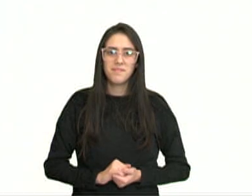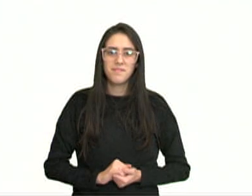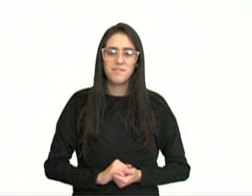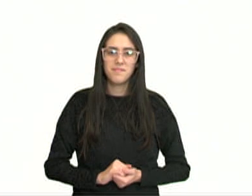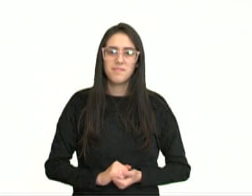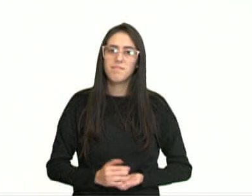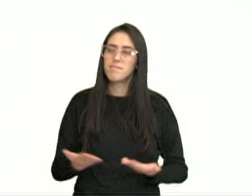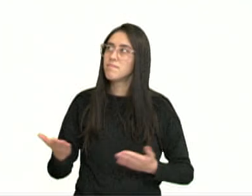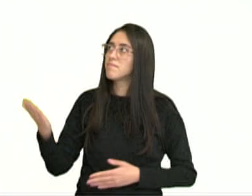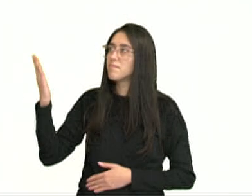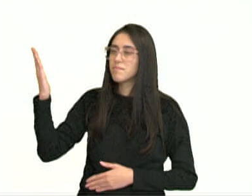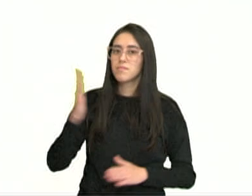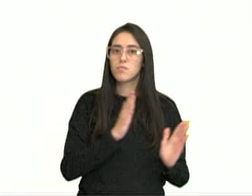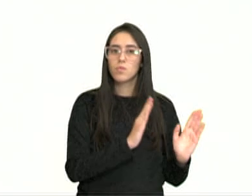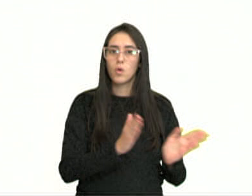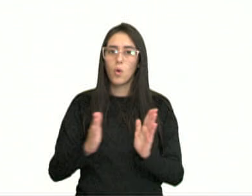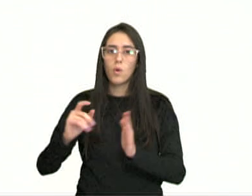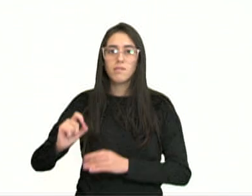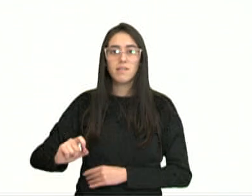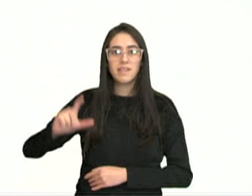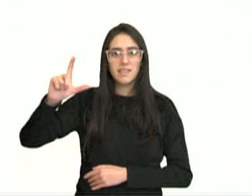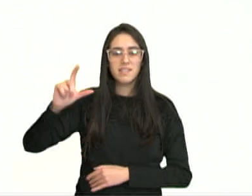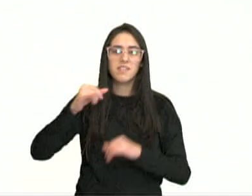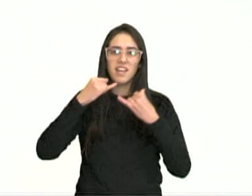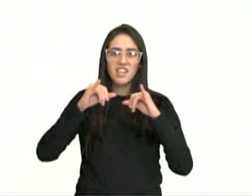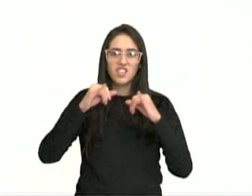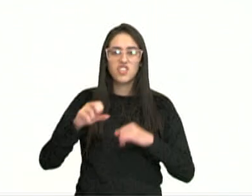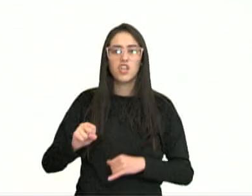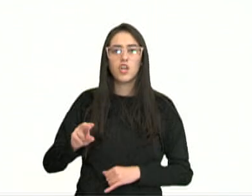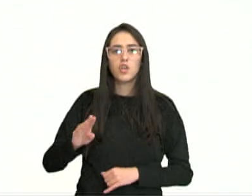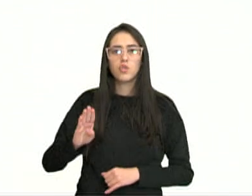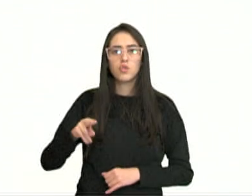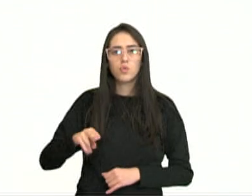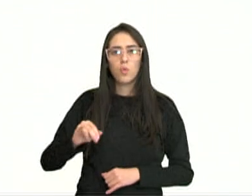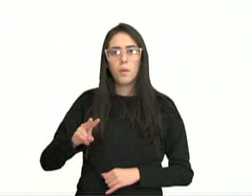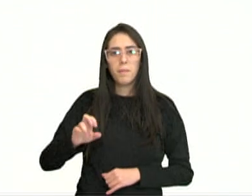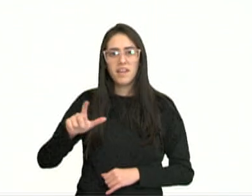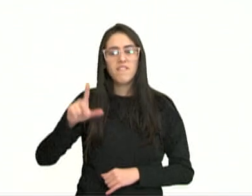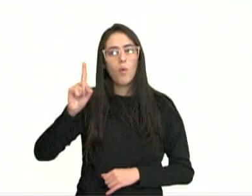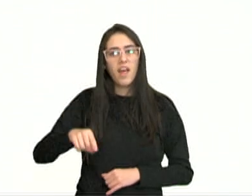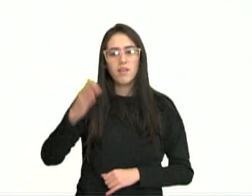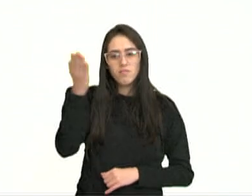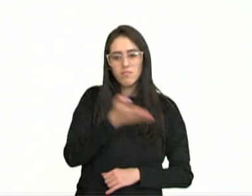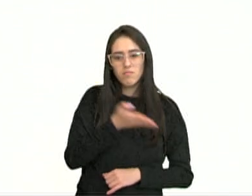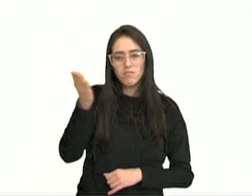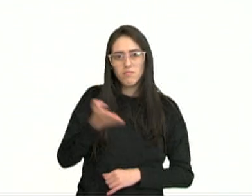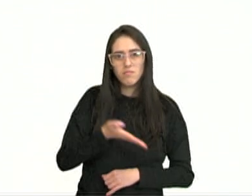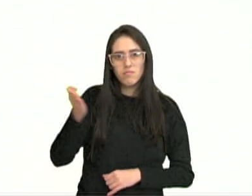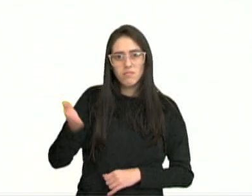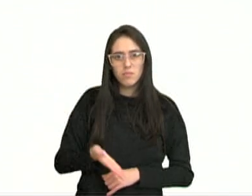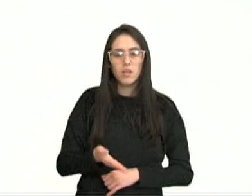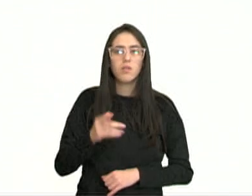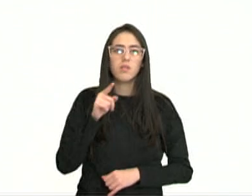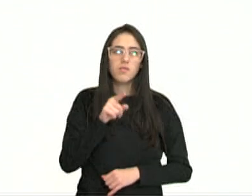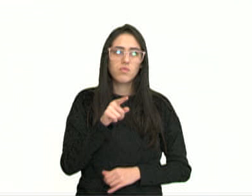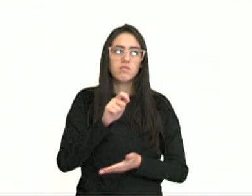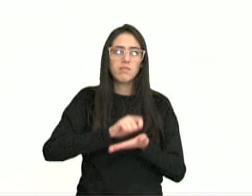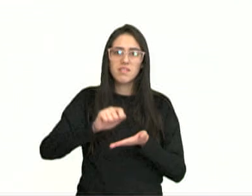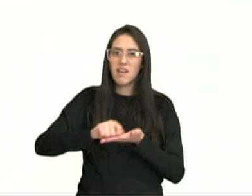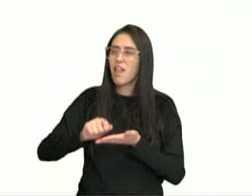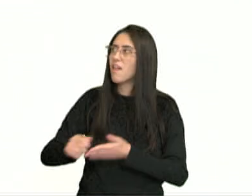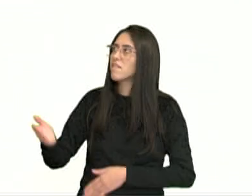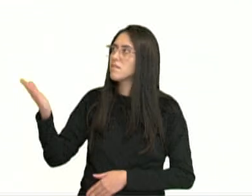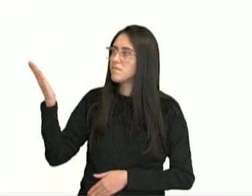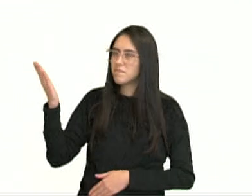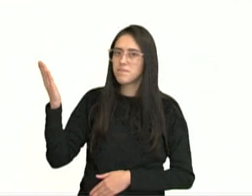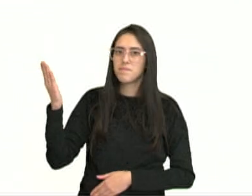E aí a ordem crescente de energia dos subníveis é a ordem da sequência das diagonais. E aí se você escreve eles assim na